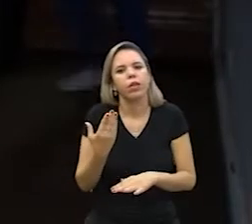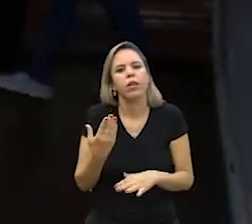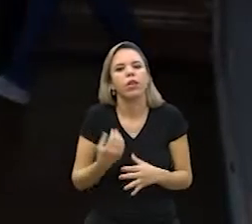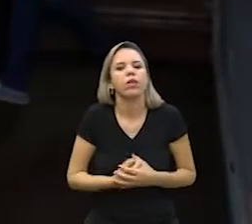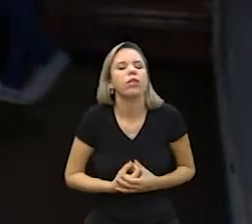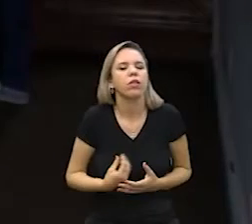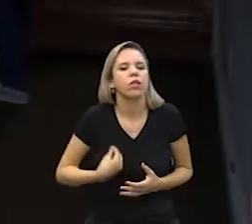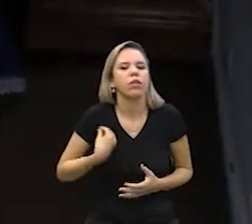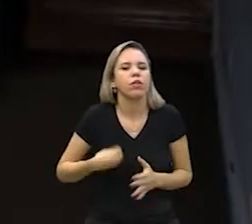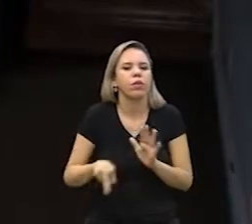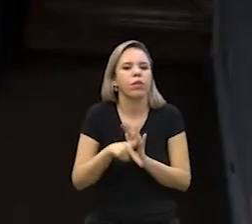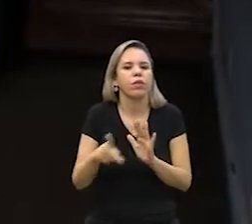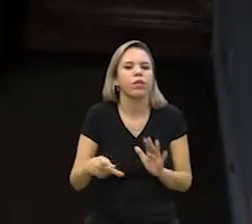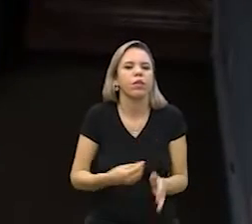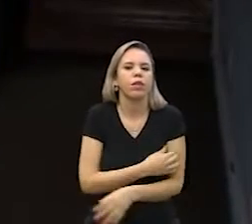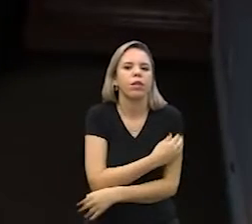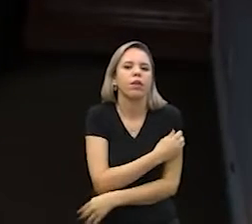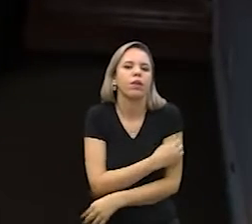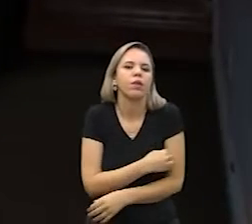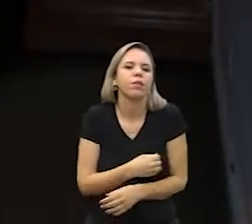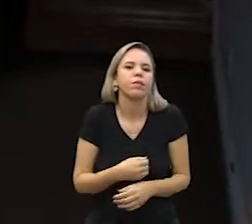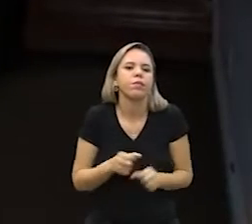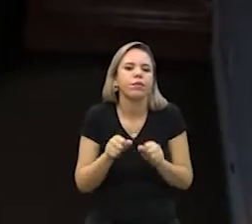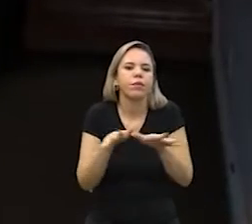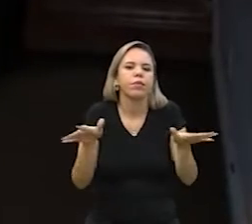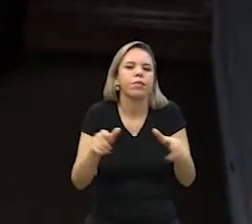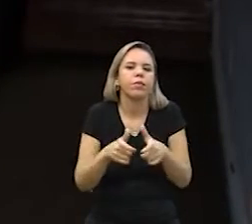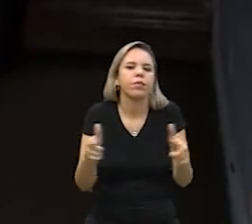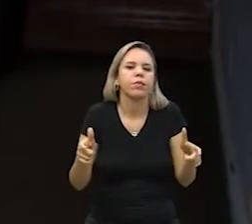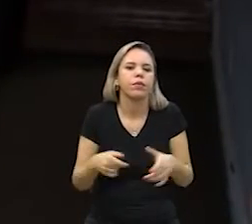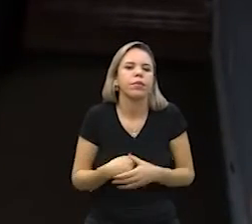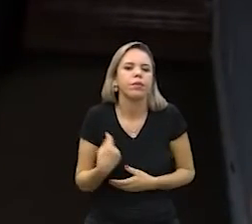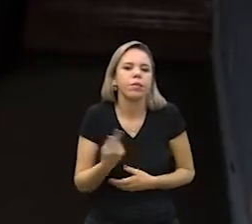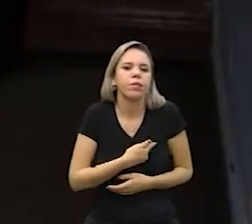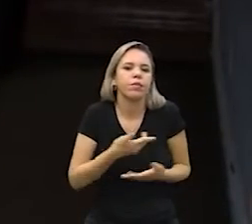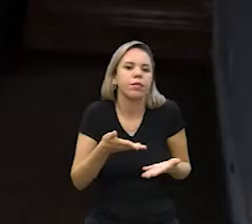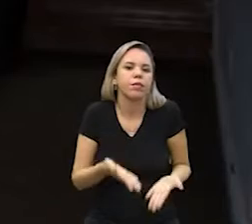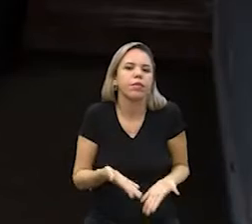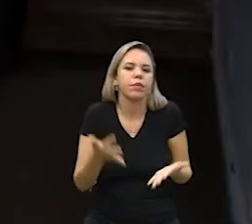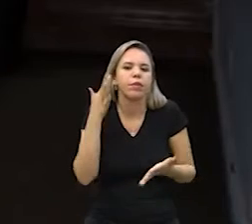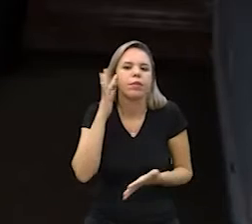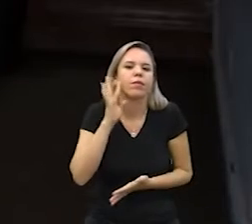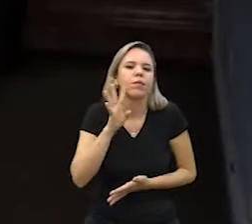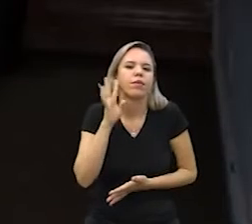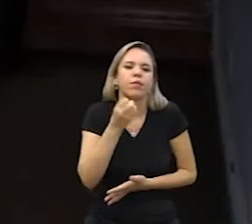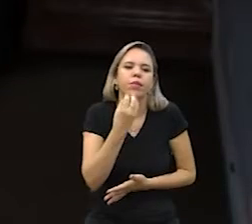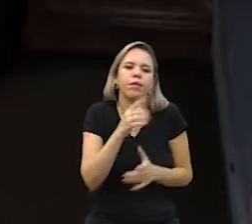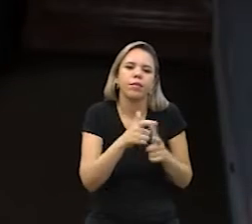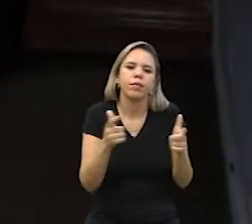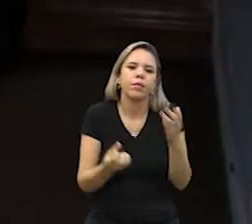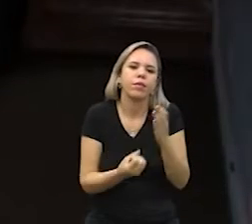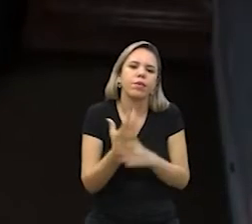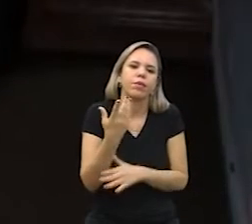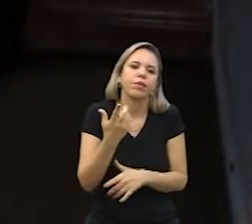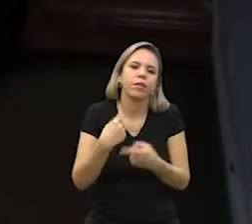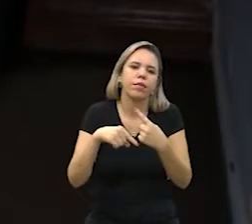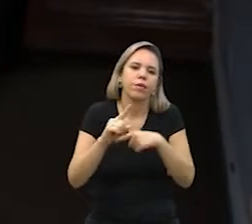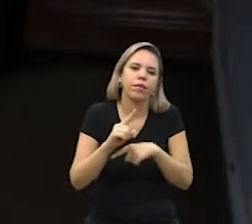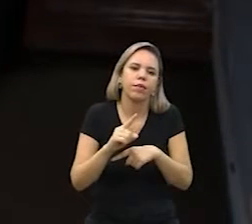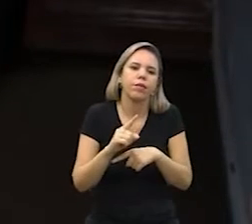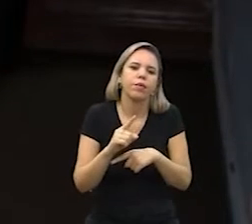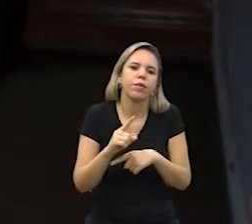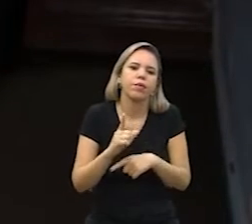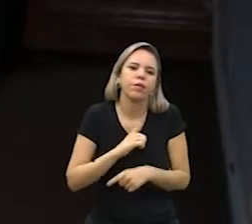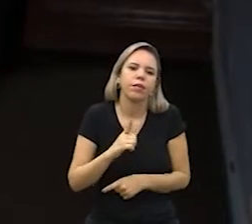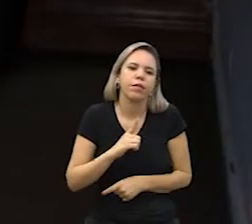uma vida própria, e está se expandindo. E a gente está achando muito bom que isso aconteça, já que